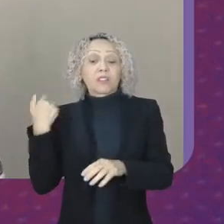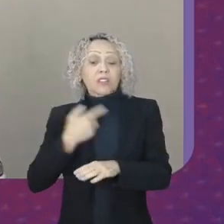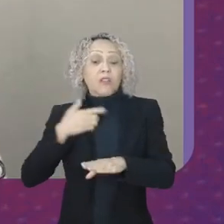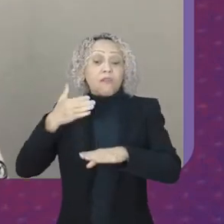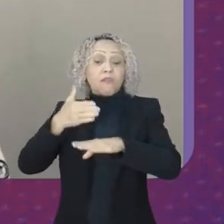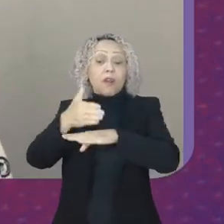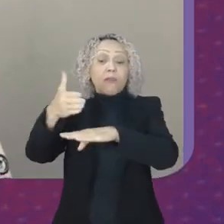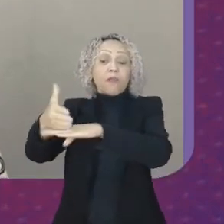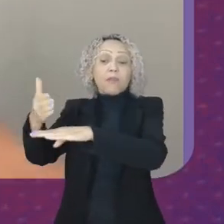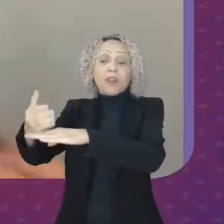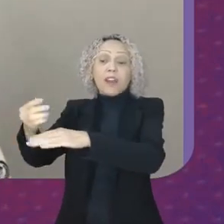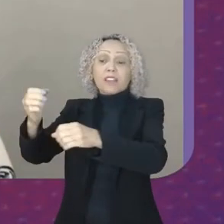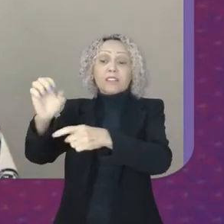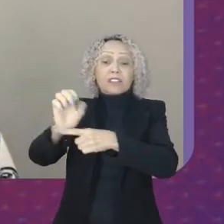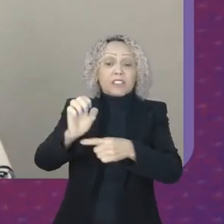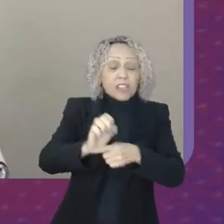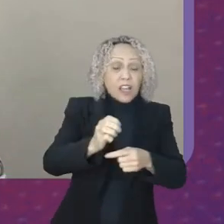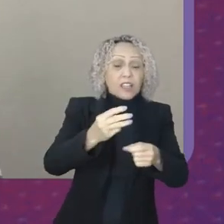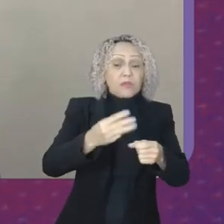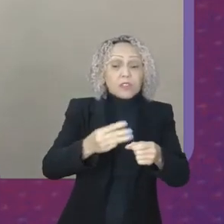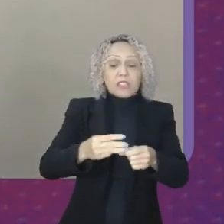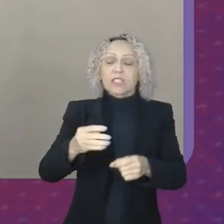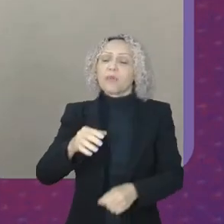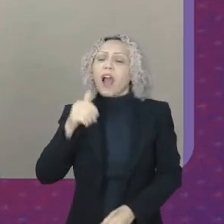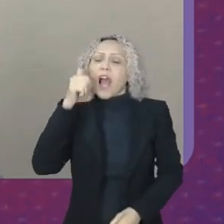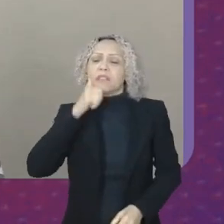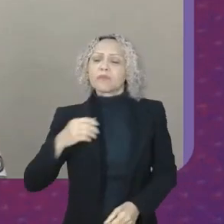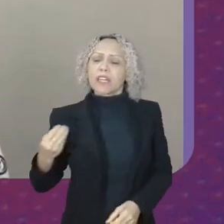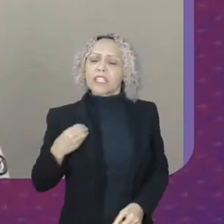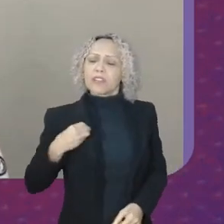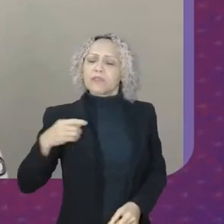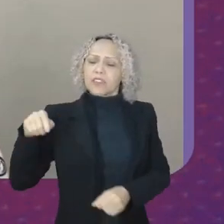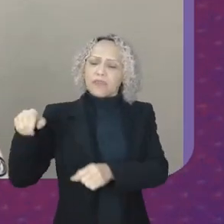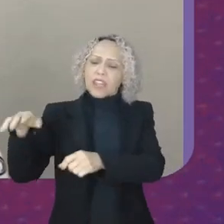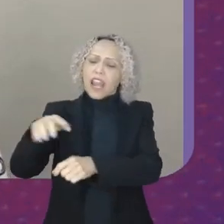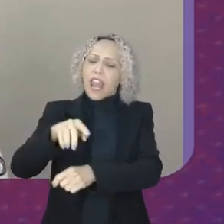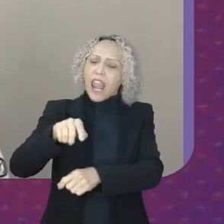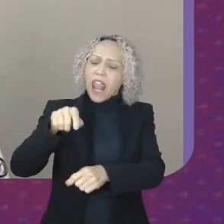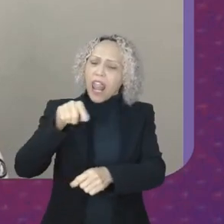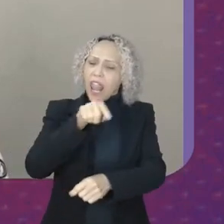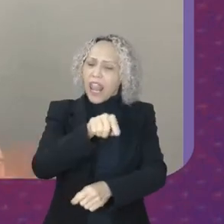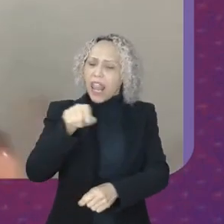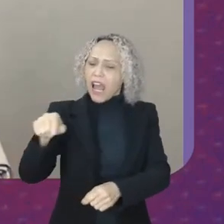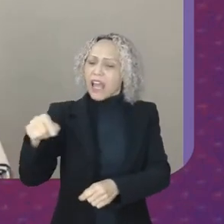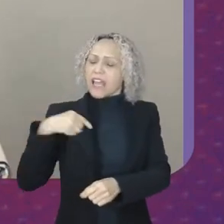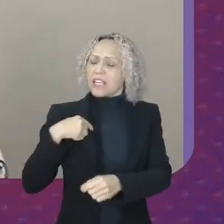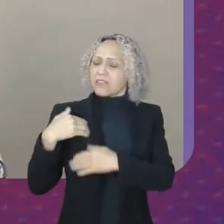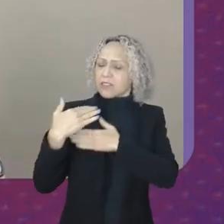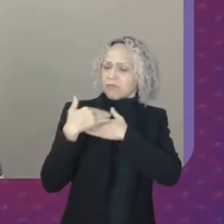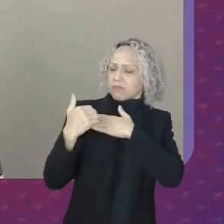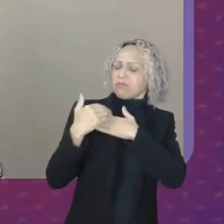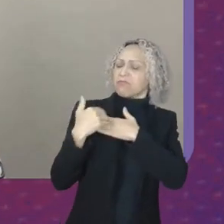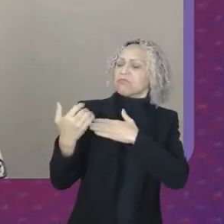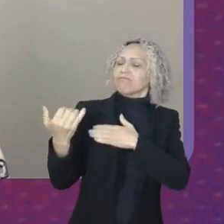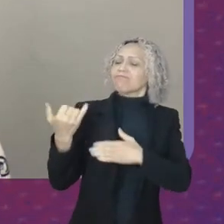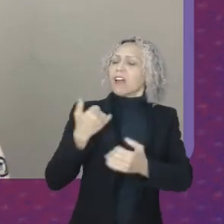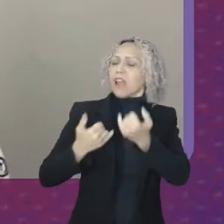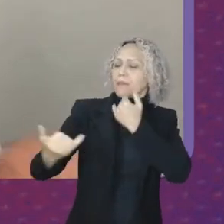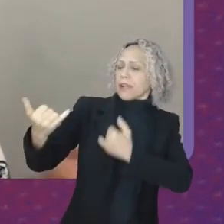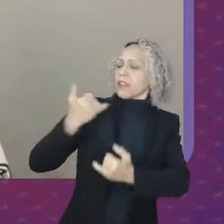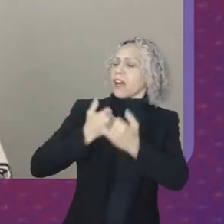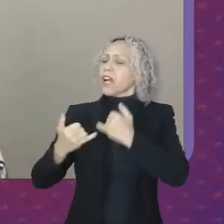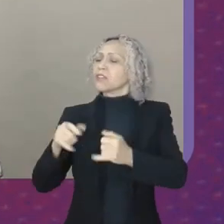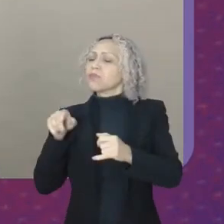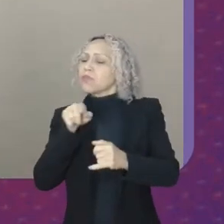novos serviços, de novos projetos, sobre as questões regionais dos territórios